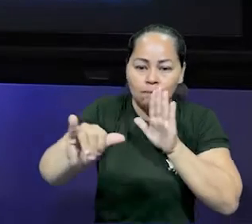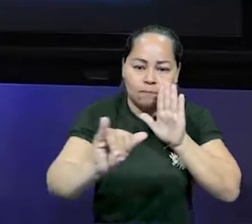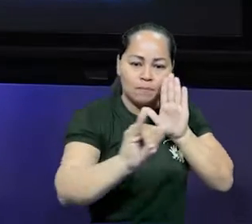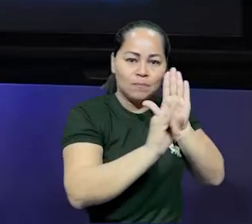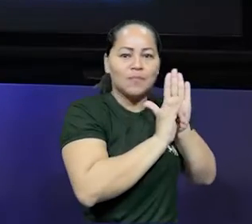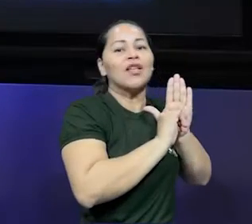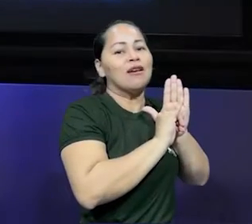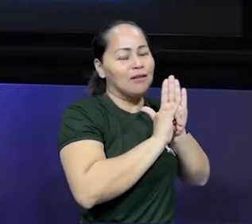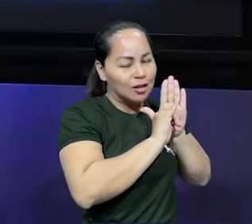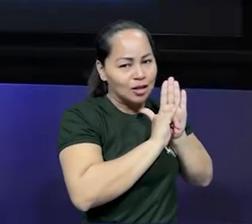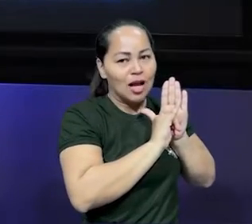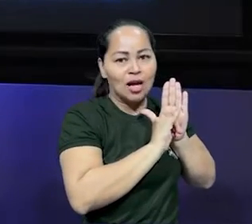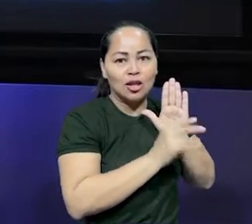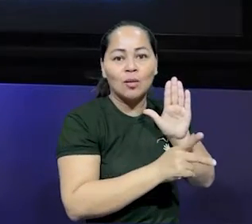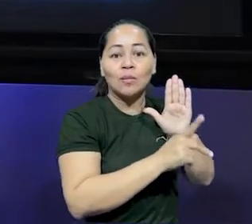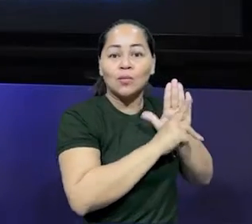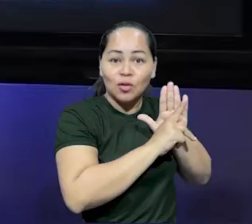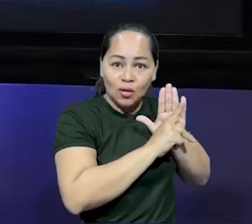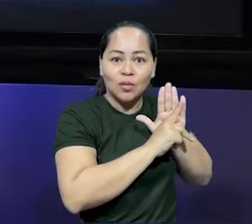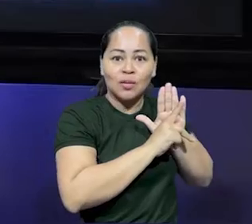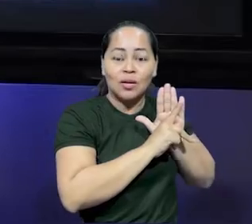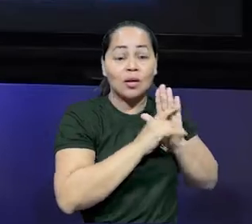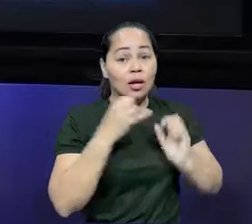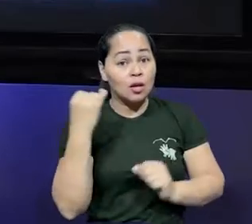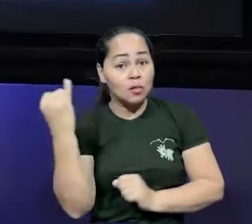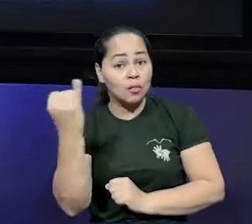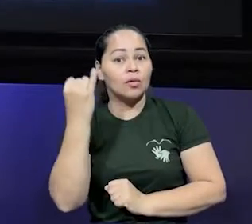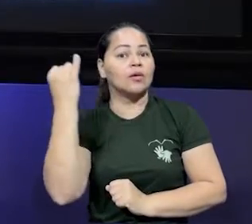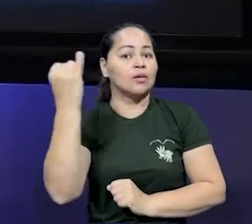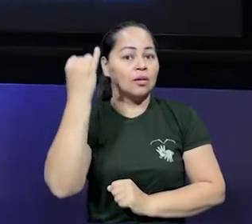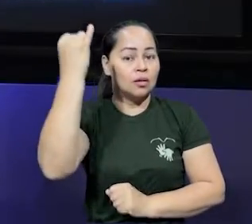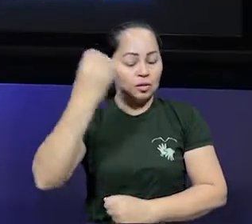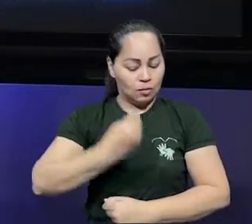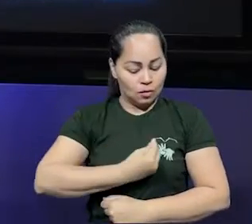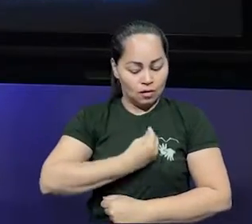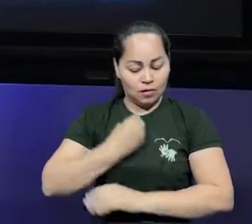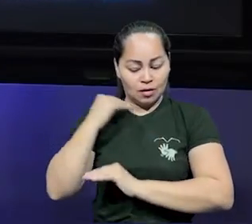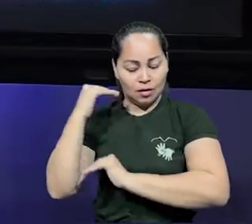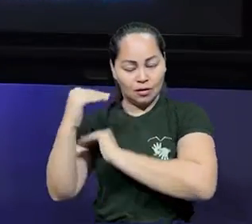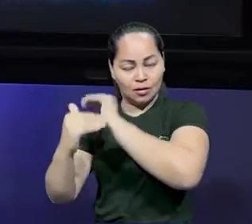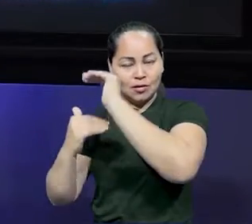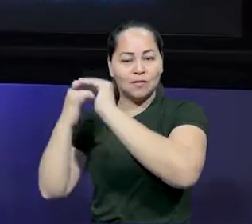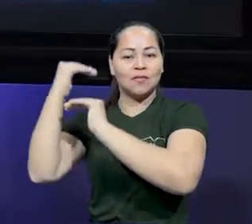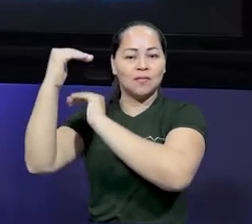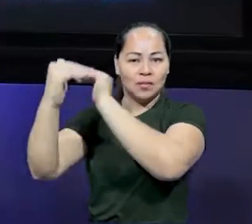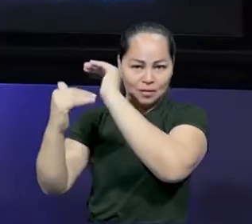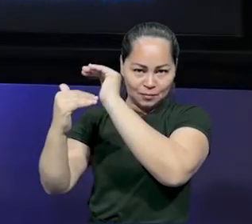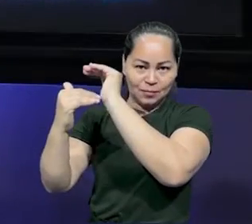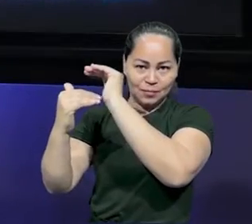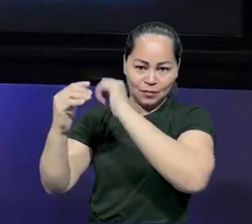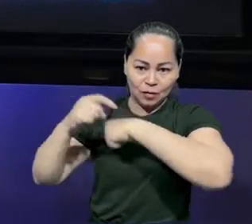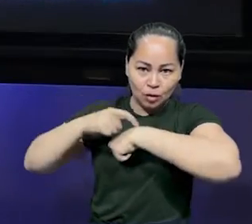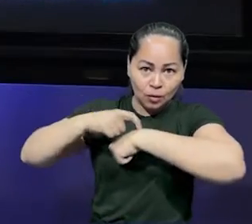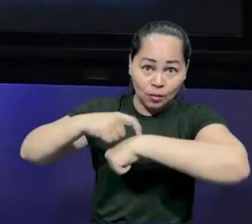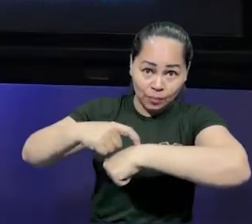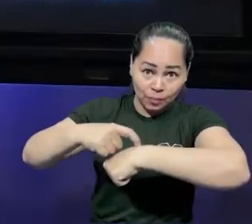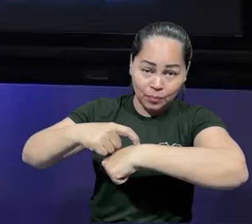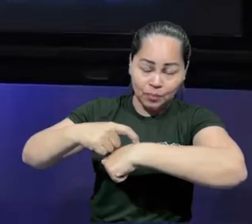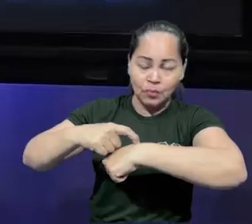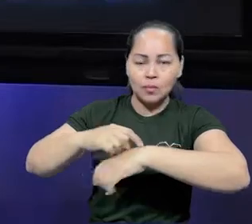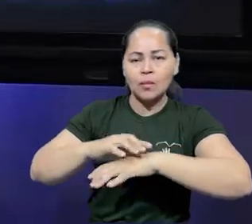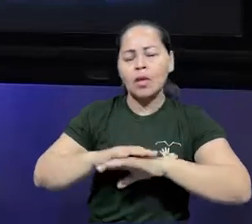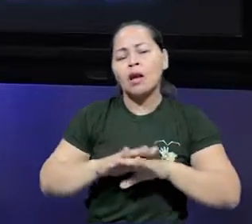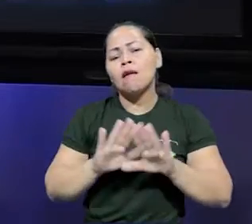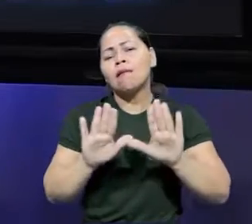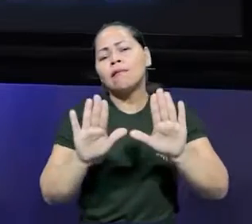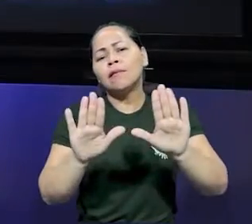identidade, sendo esse um objetivo fundamental do desenvolvimento que ele está vivendo. Então